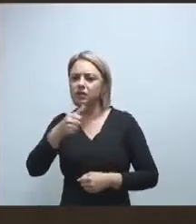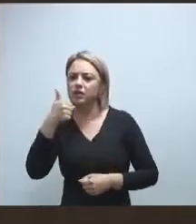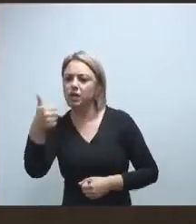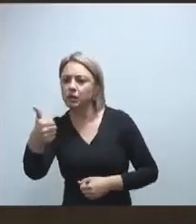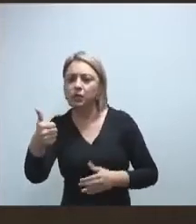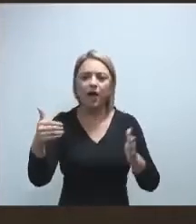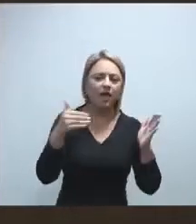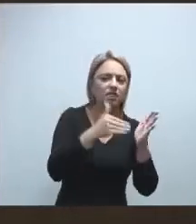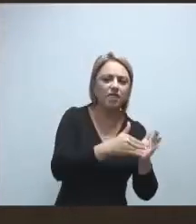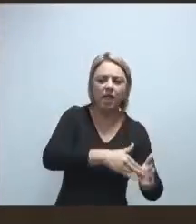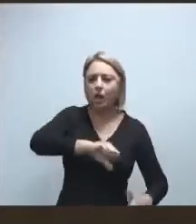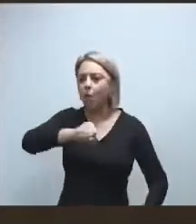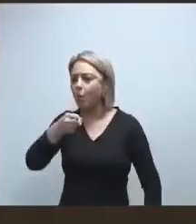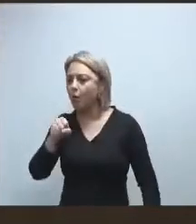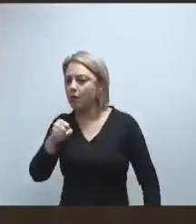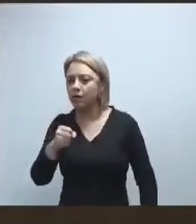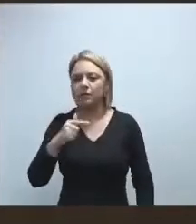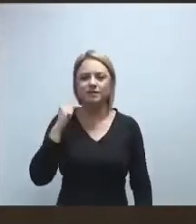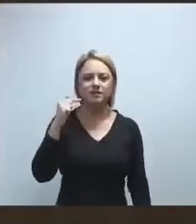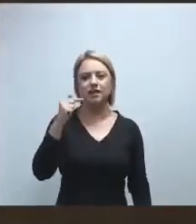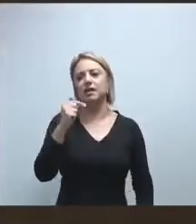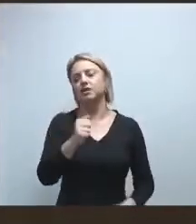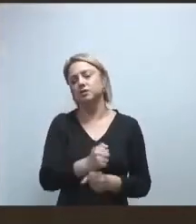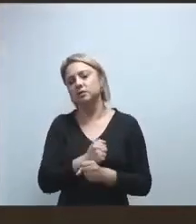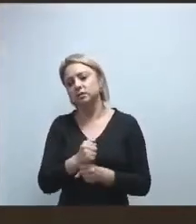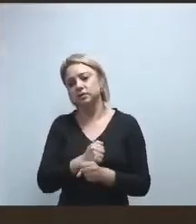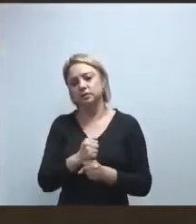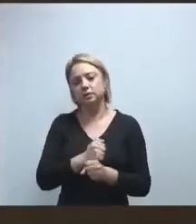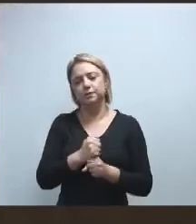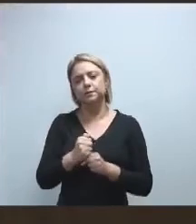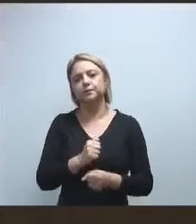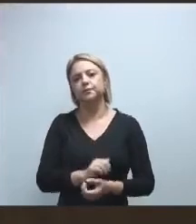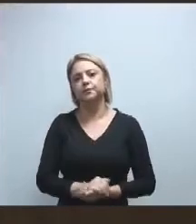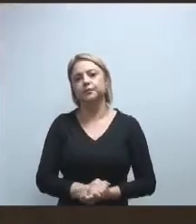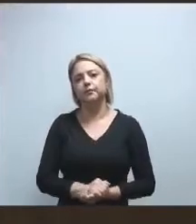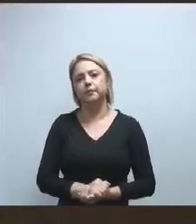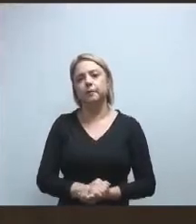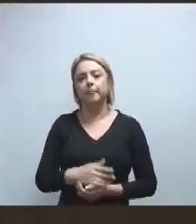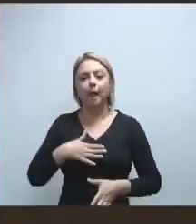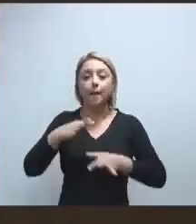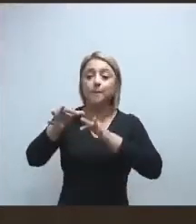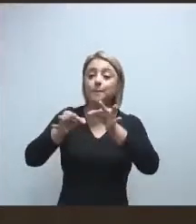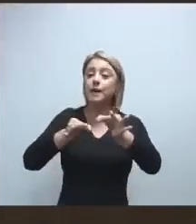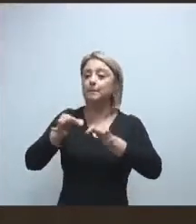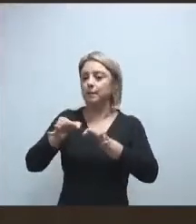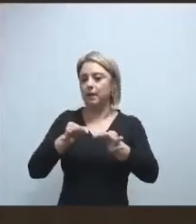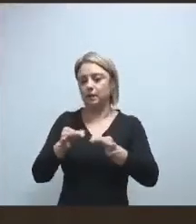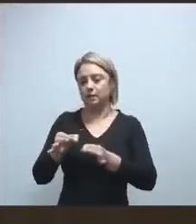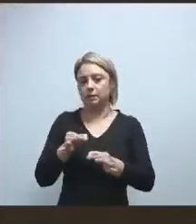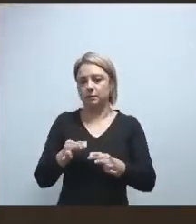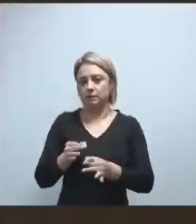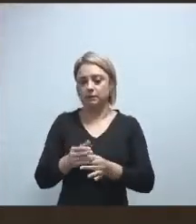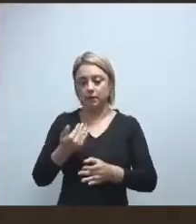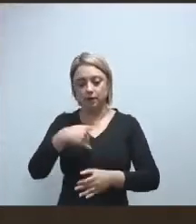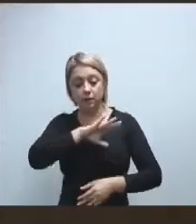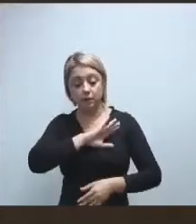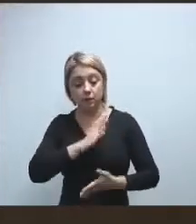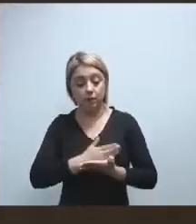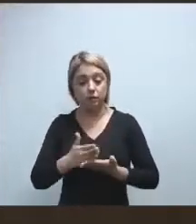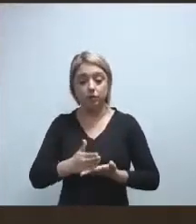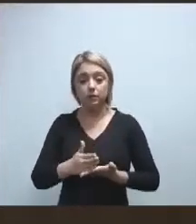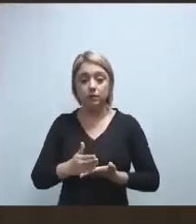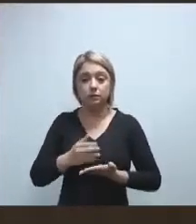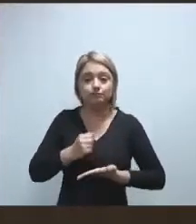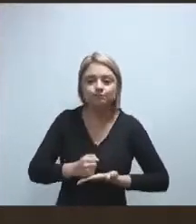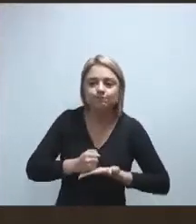1988 sete anos de preparação e nós passamos a